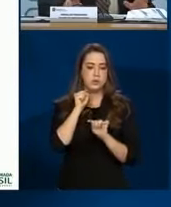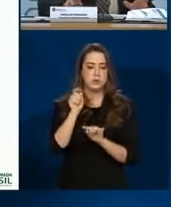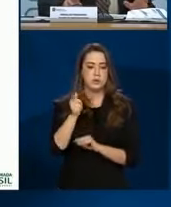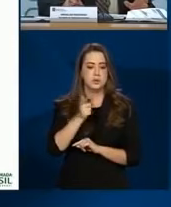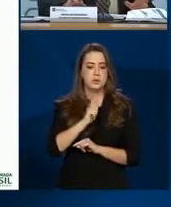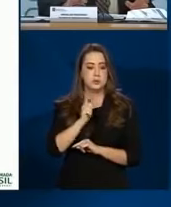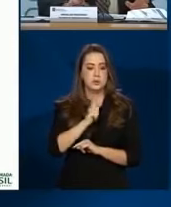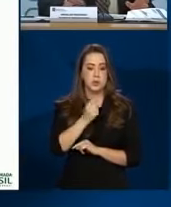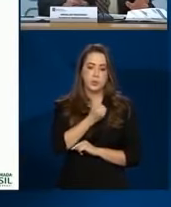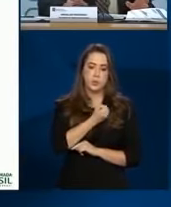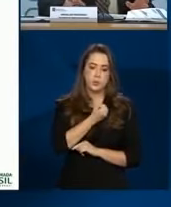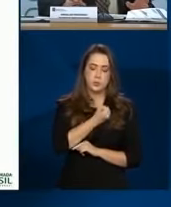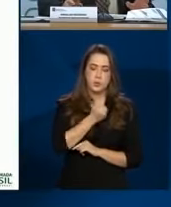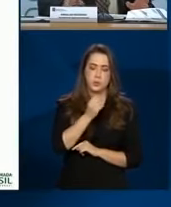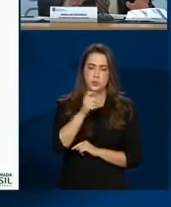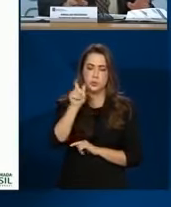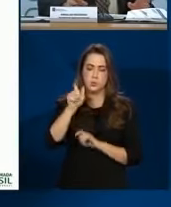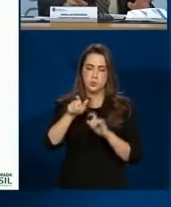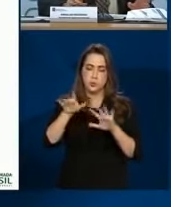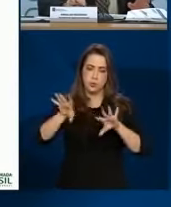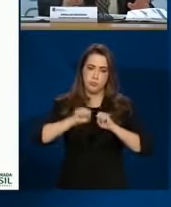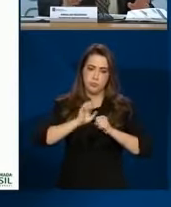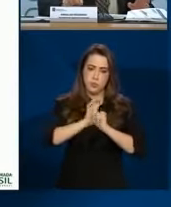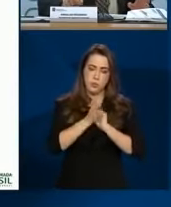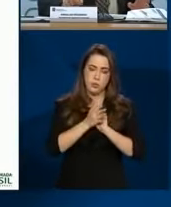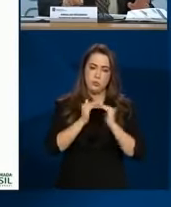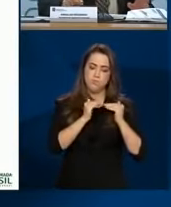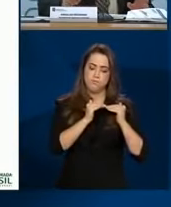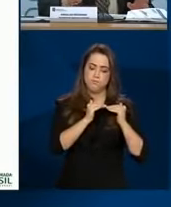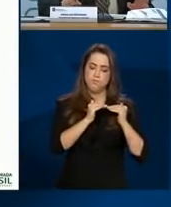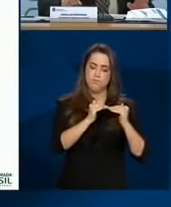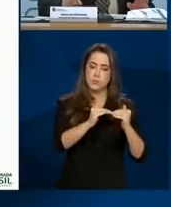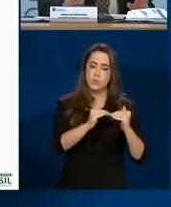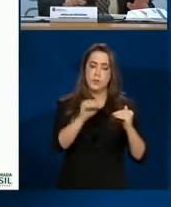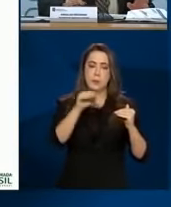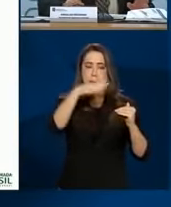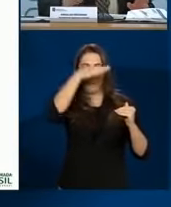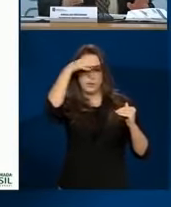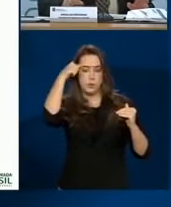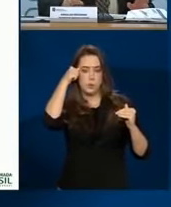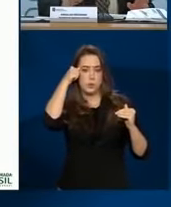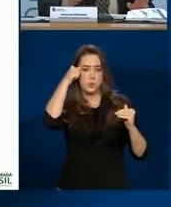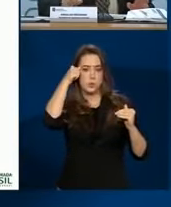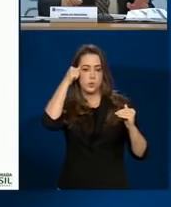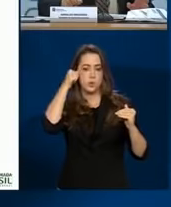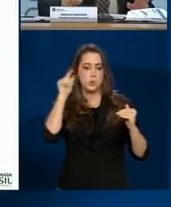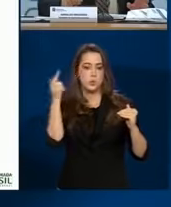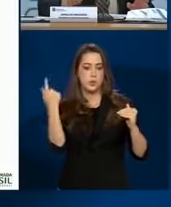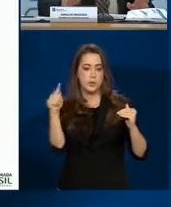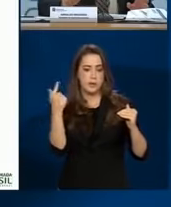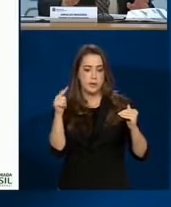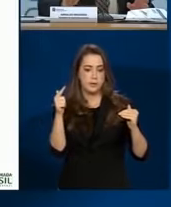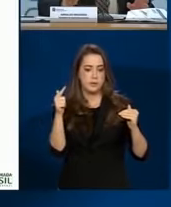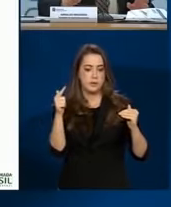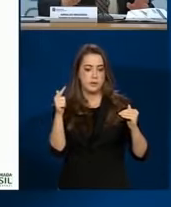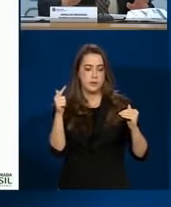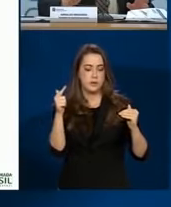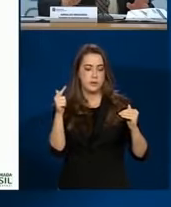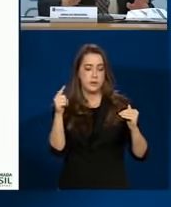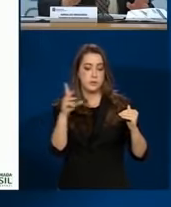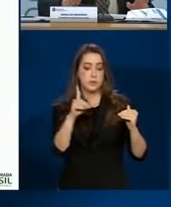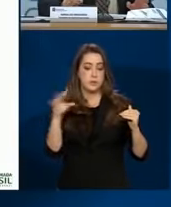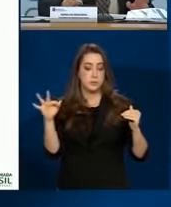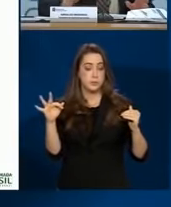de casos, né, você teve uma estabilização tanto do Mato Grosso do Sul, tanto Mato Grosso como Goiás, como o